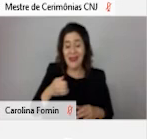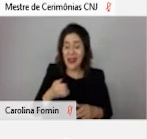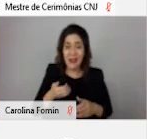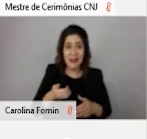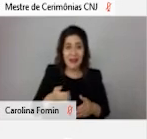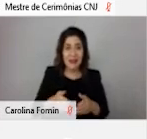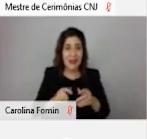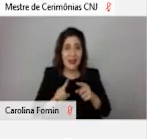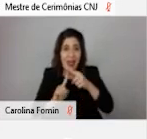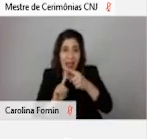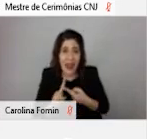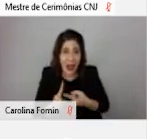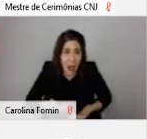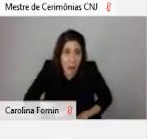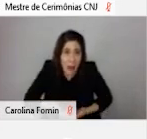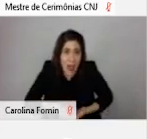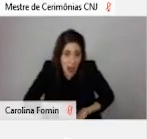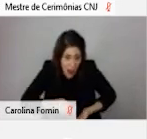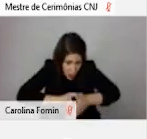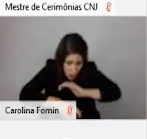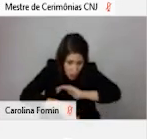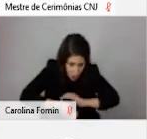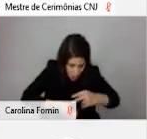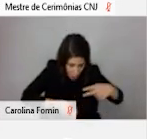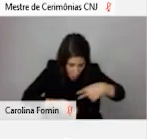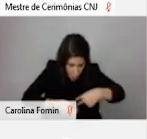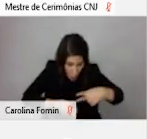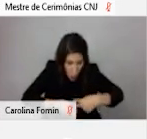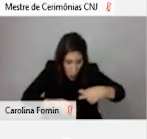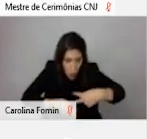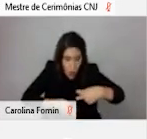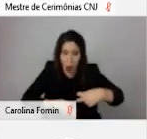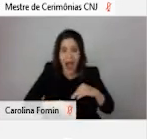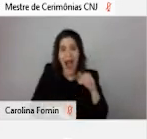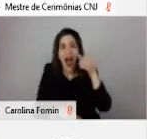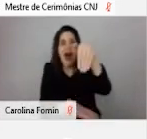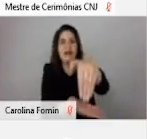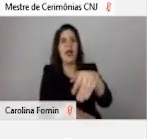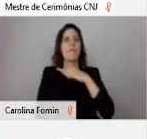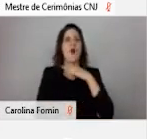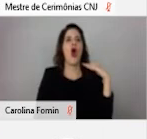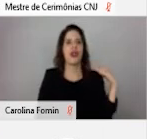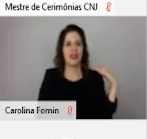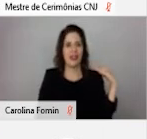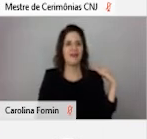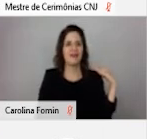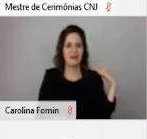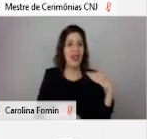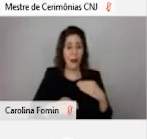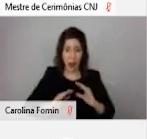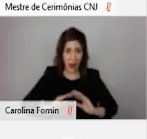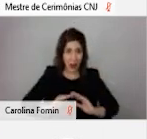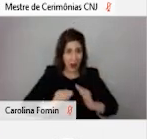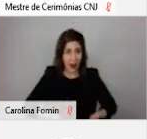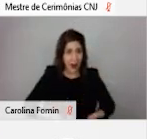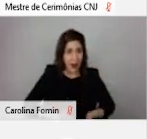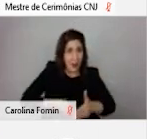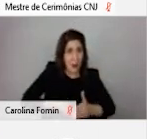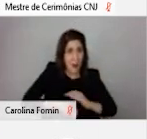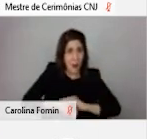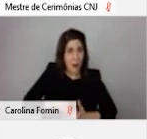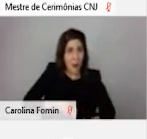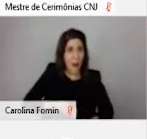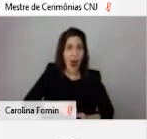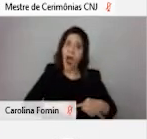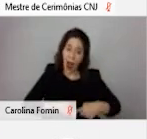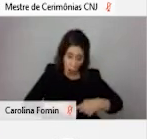auxiliar na morte. A gente, às vezes, esquece desses dois extremos, né? Você cuidar do indivíduo ainda intrauterinamente hoje em dia é possível. Não